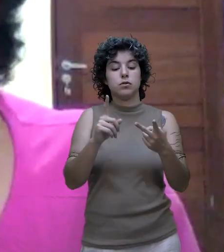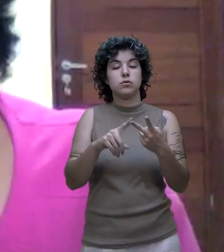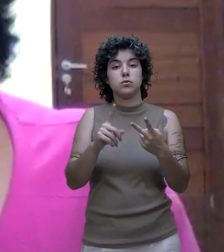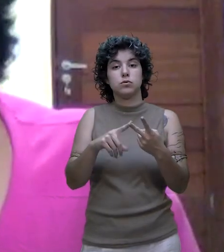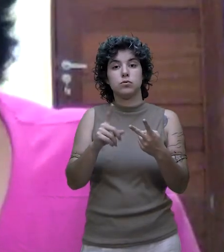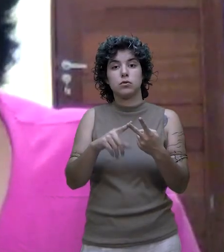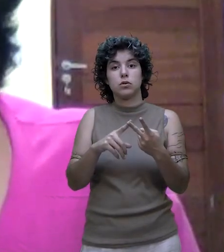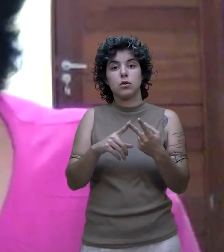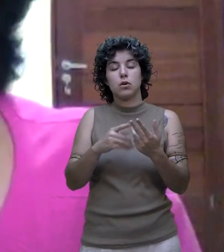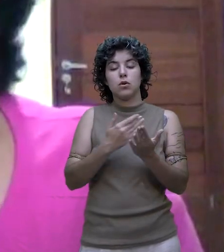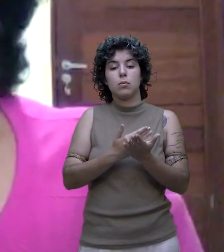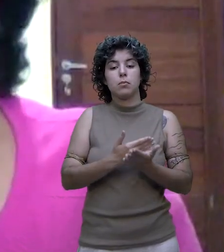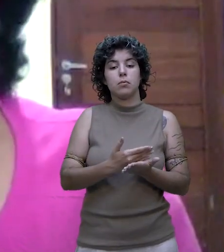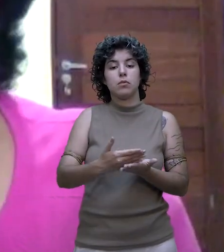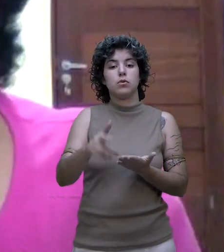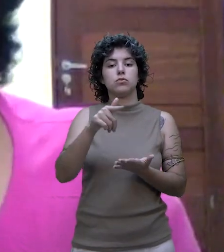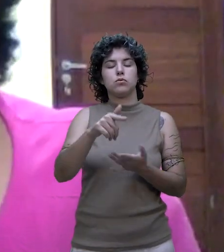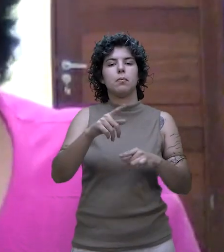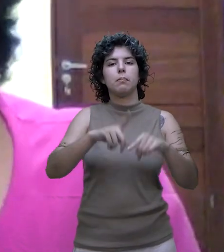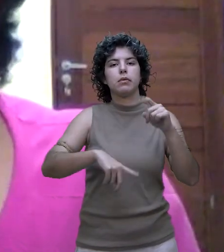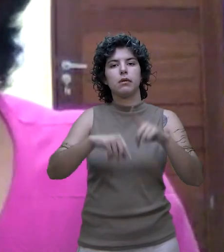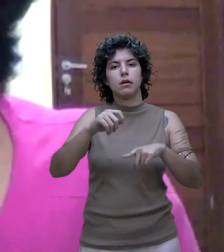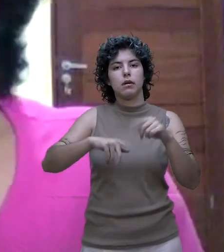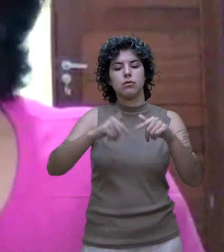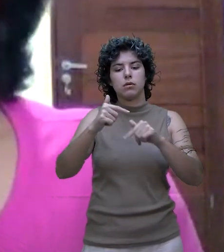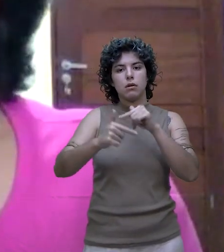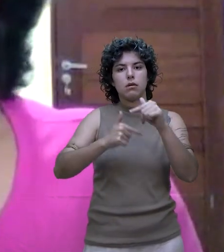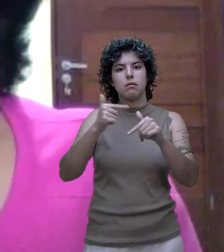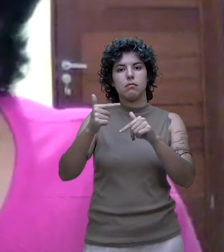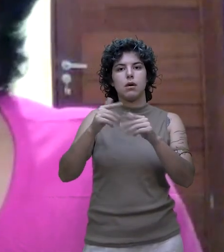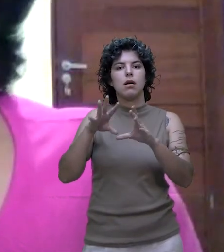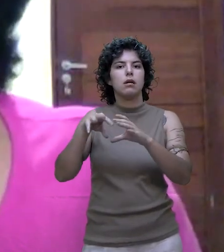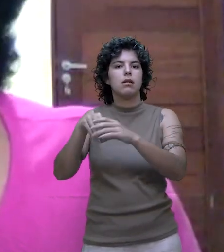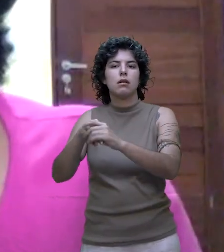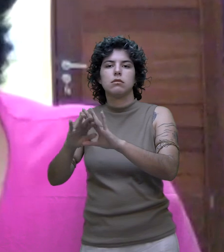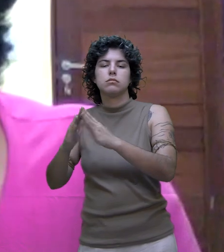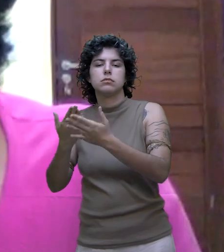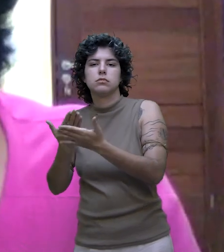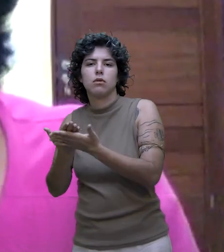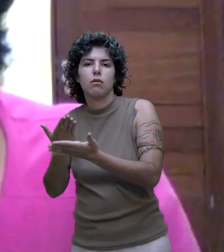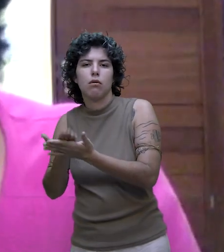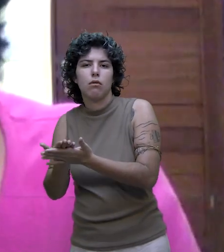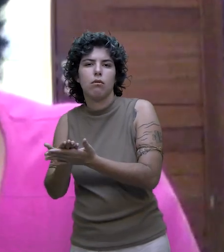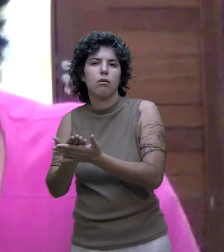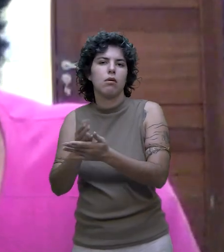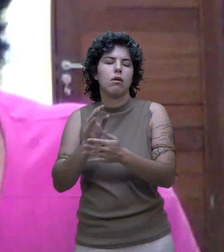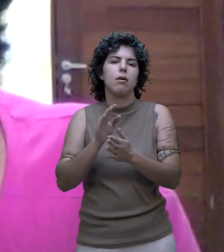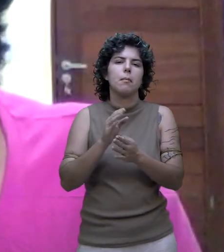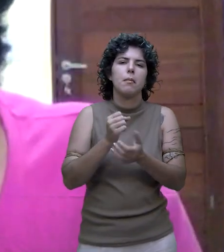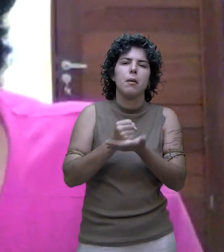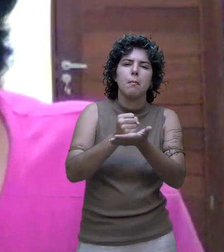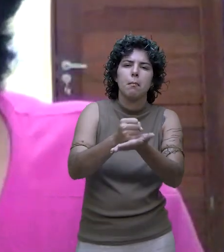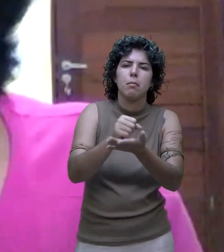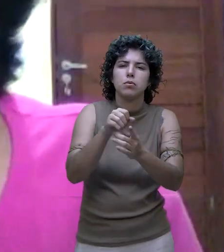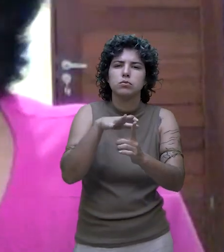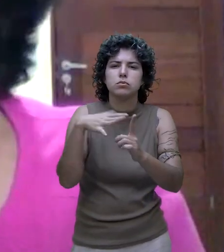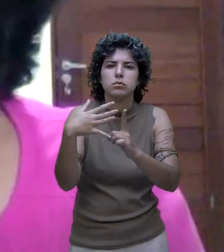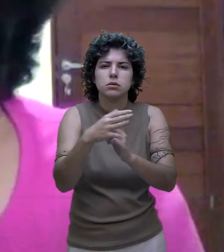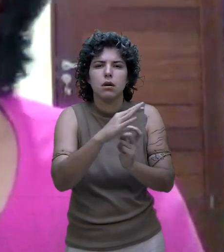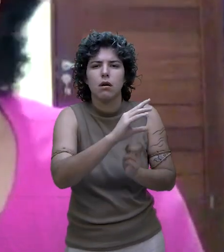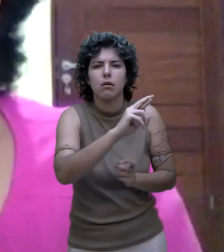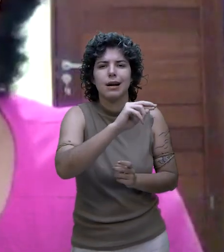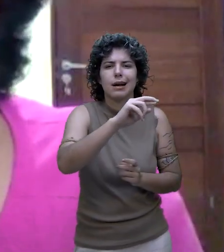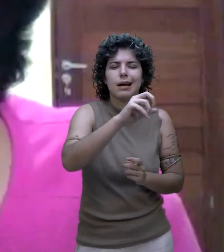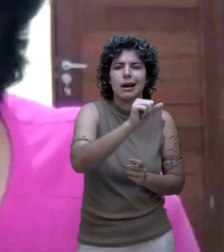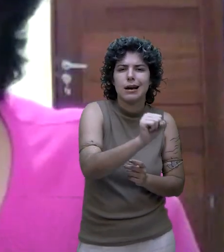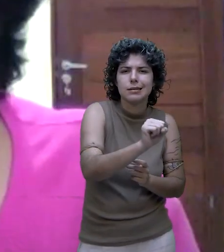das universidades, dentro das escolas, dentro das assistências sociais e CRAs. Então,